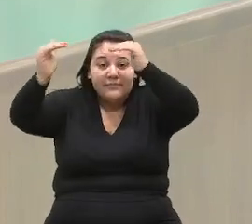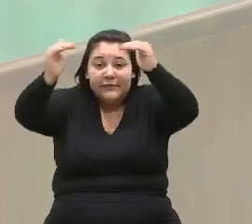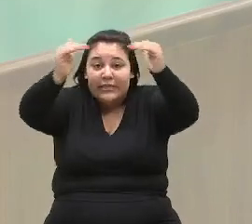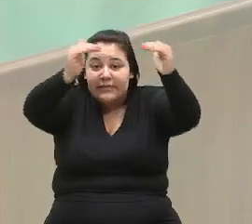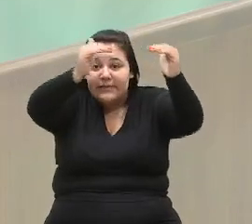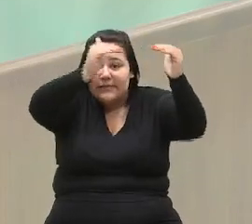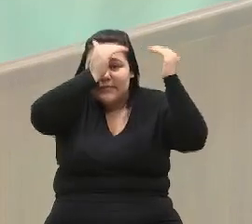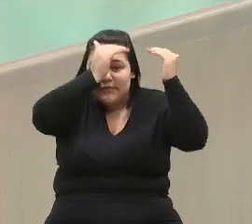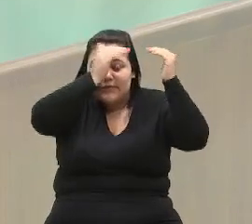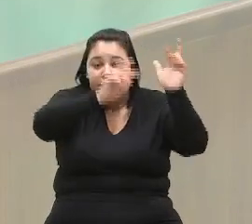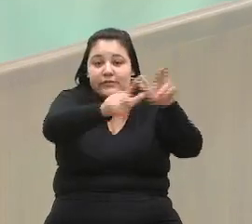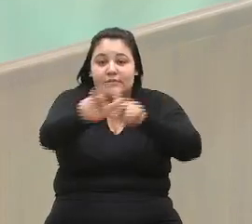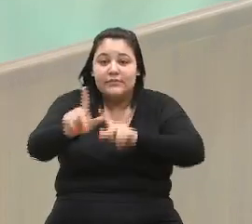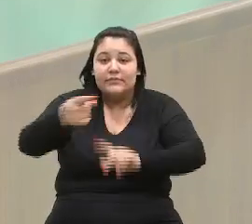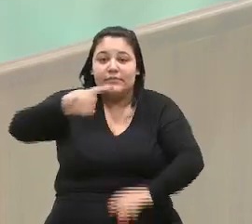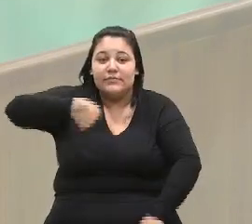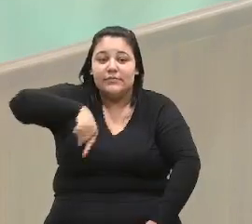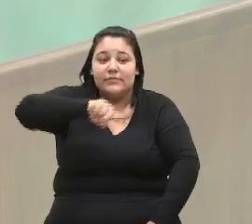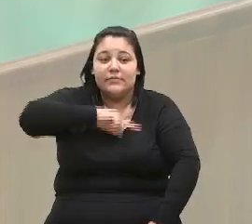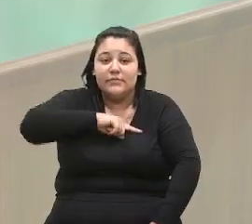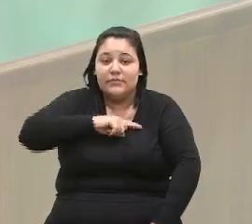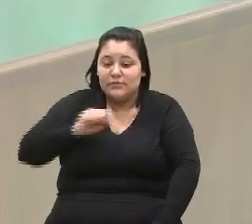nós valorizamos